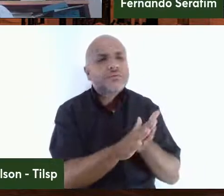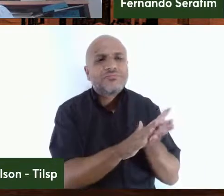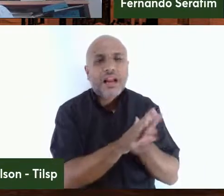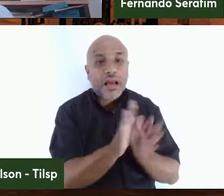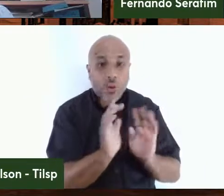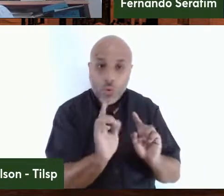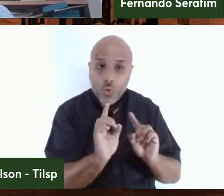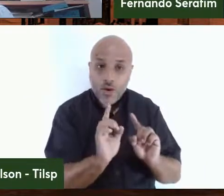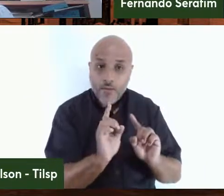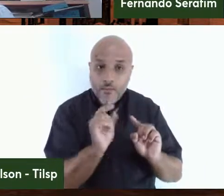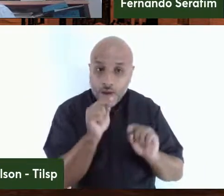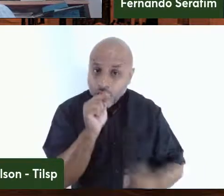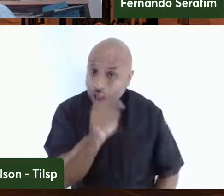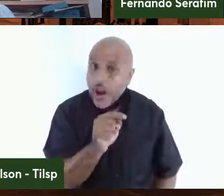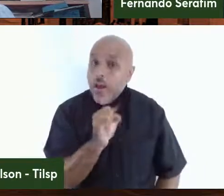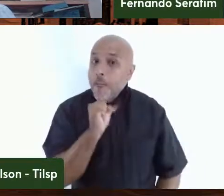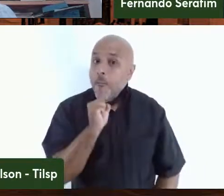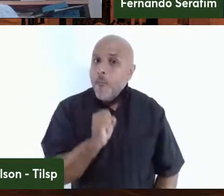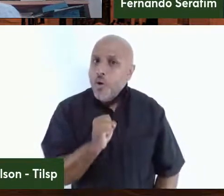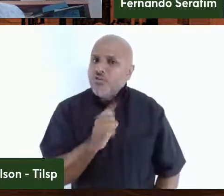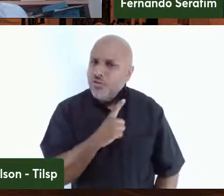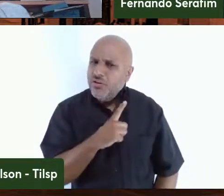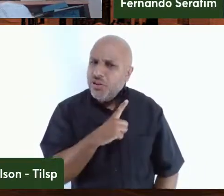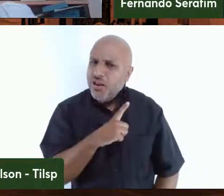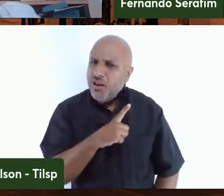seguinte, ela pode ter traído.